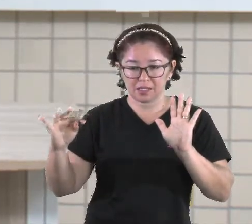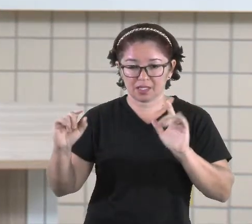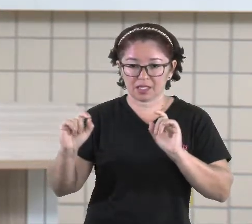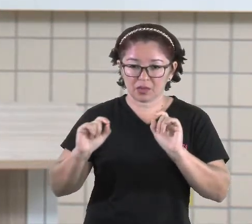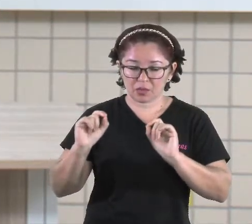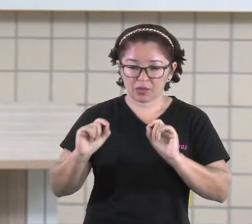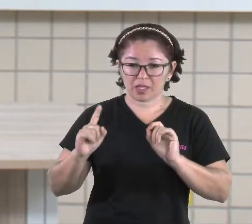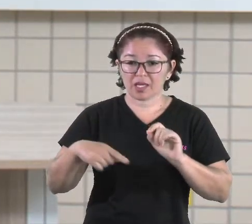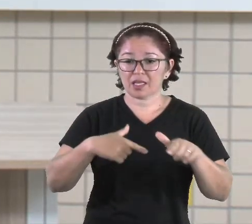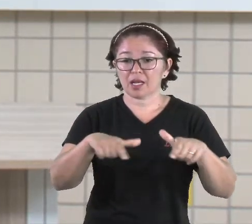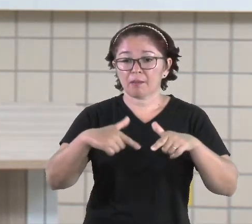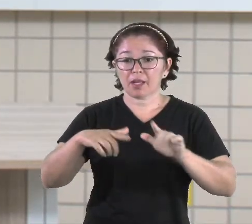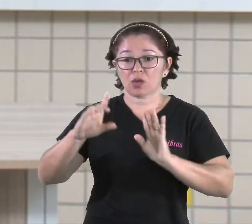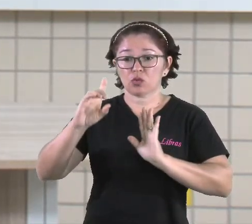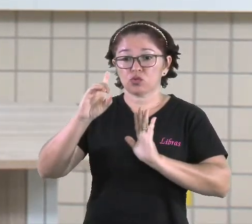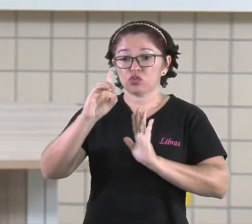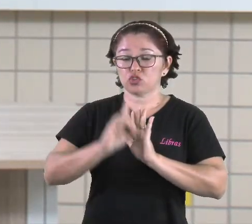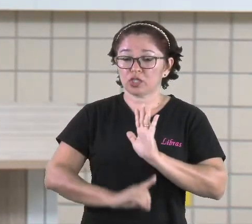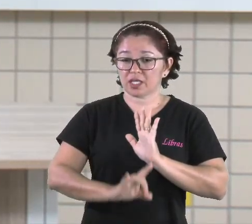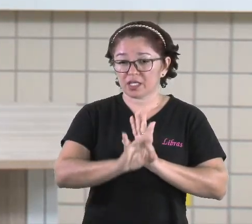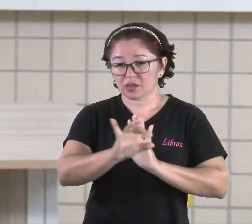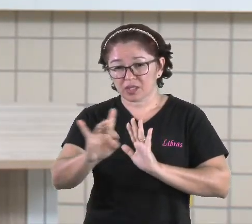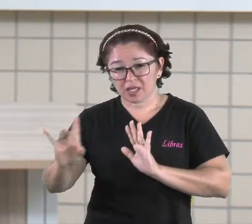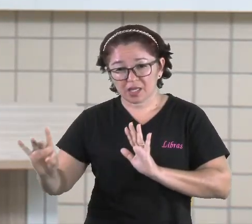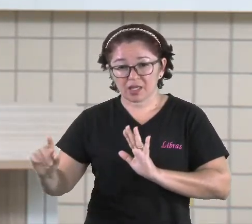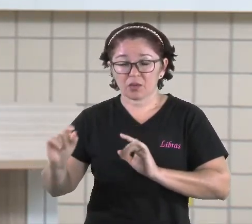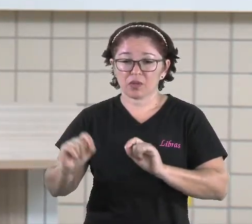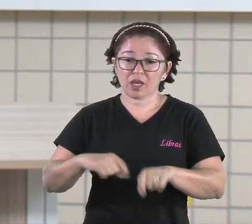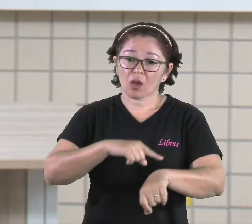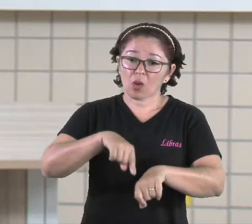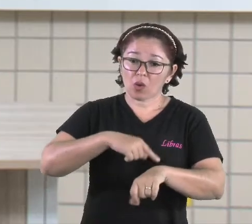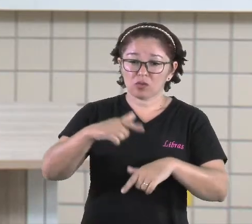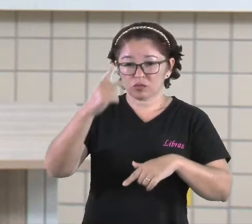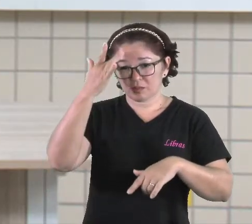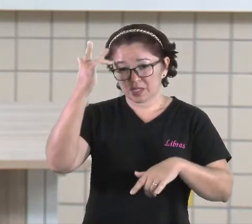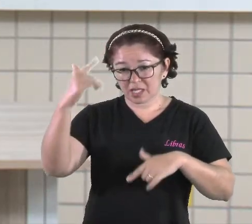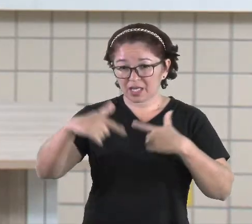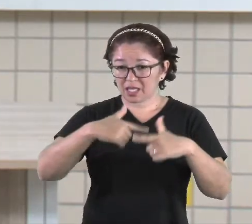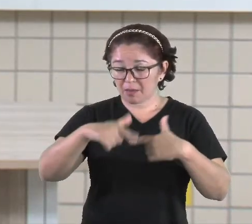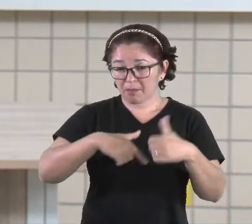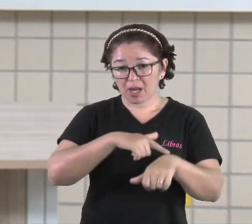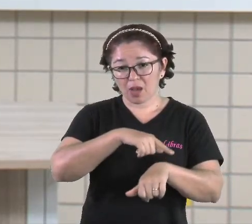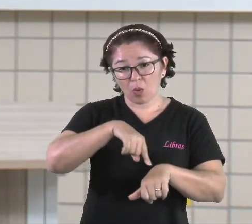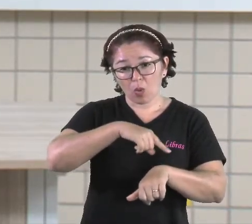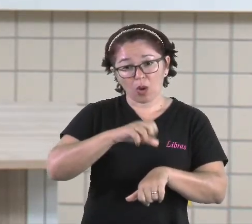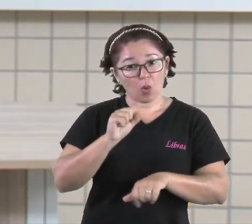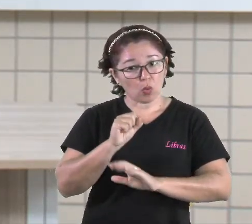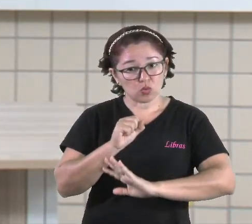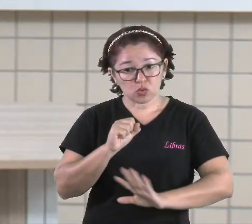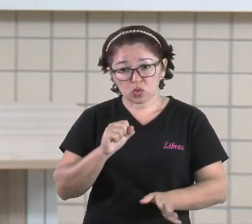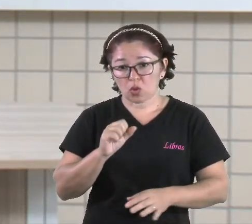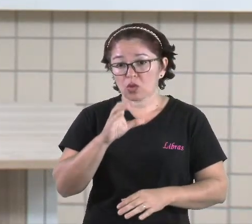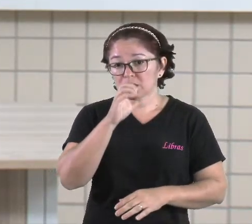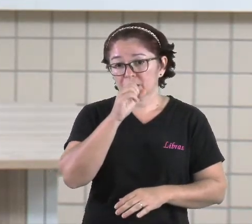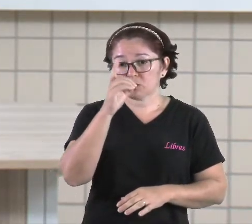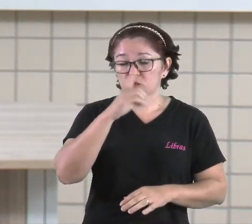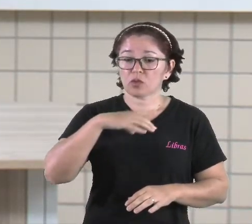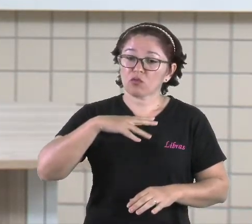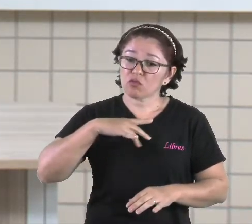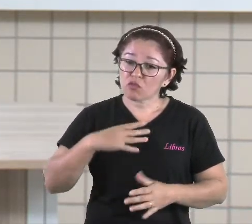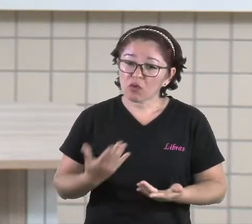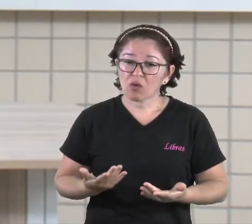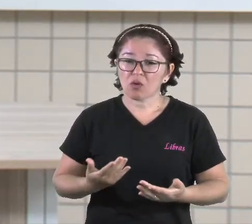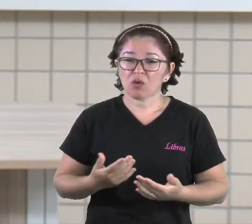8 horas diária, férias, 13º salário, descanso semanal. Quais foram os